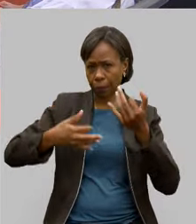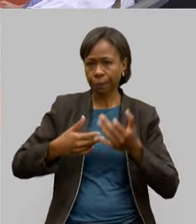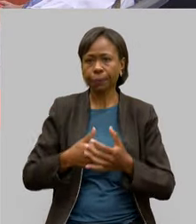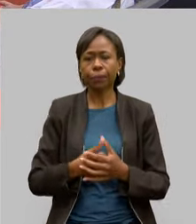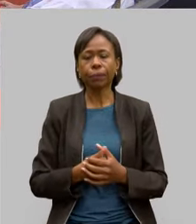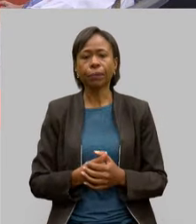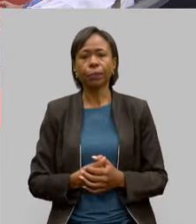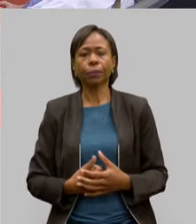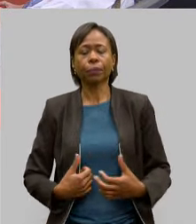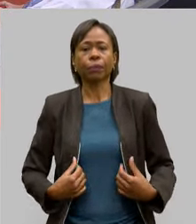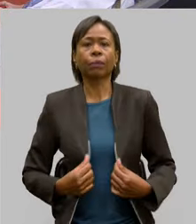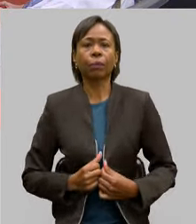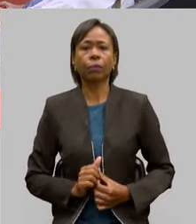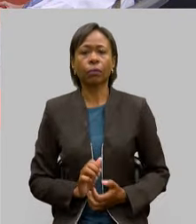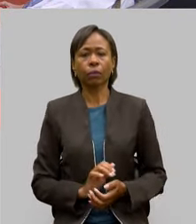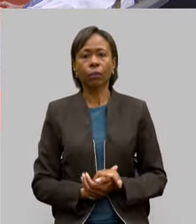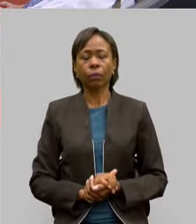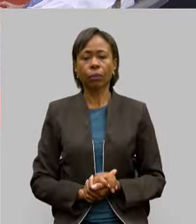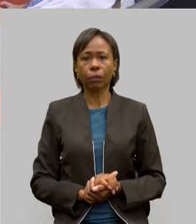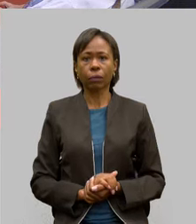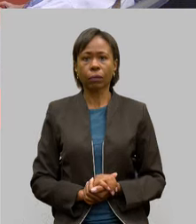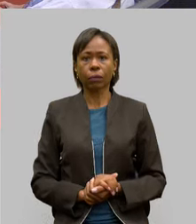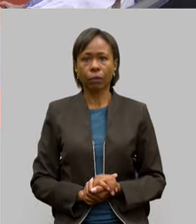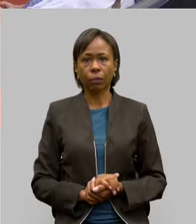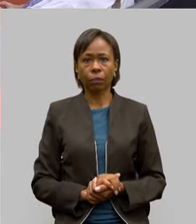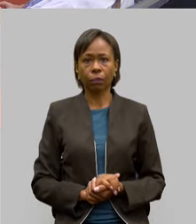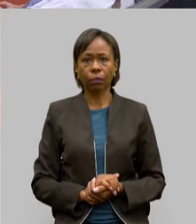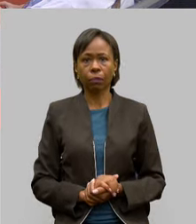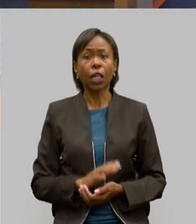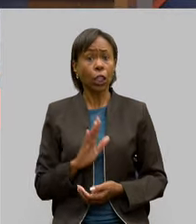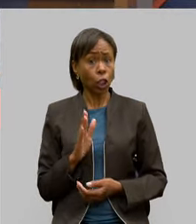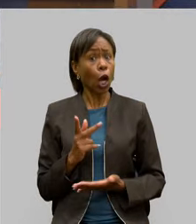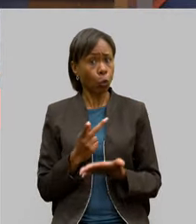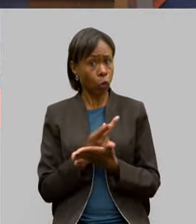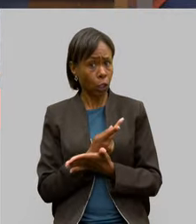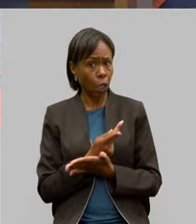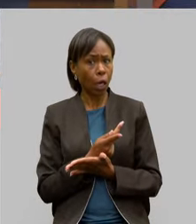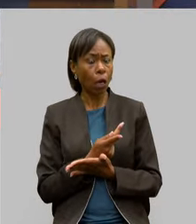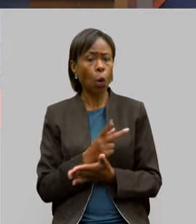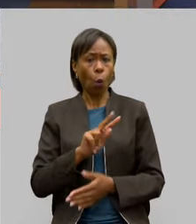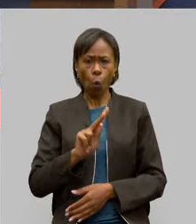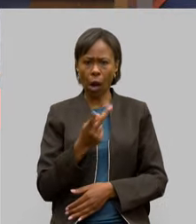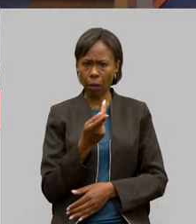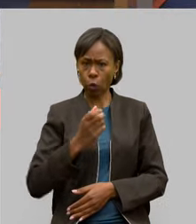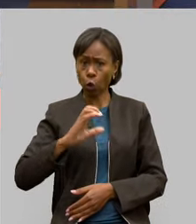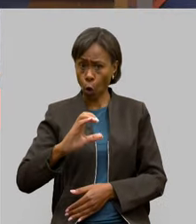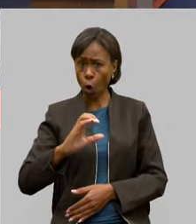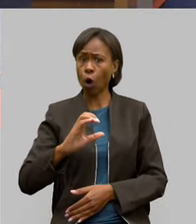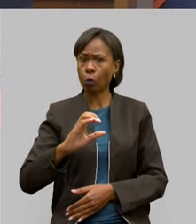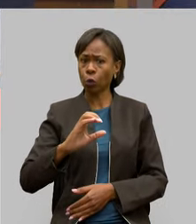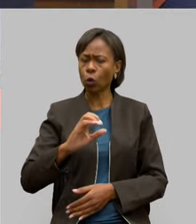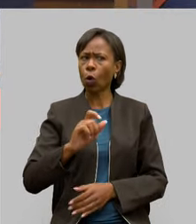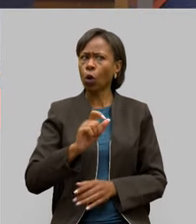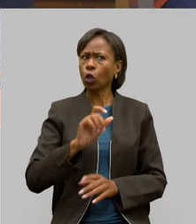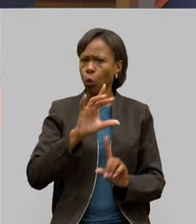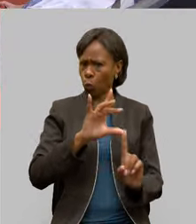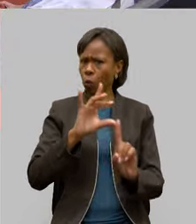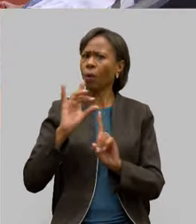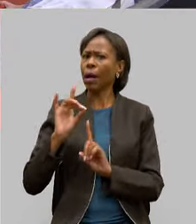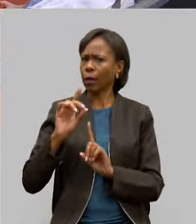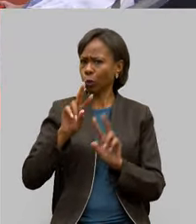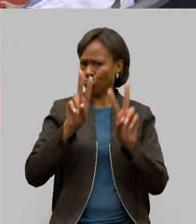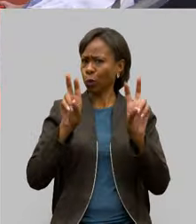Henrique do já teve a possibilidade de discutir um caso de Abas Corpus para cultivo da cannabis então agradeço a atenção de